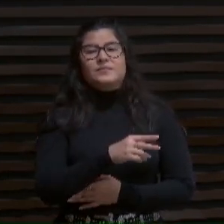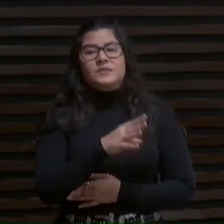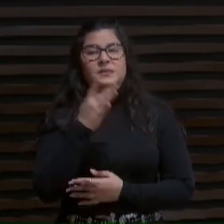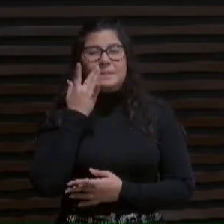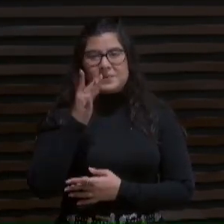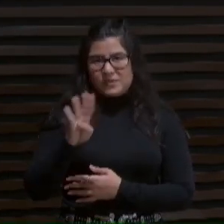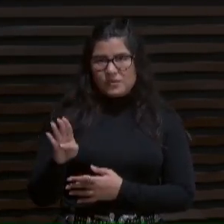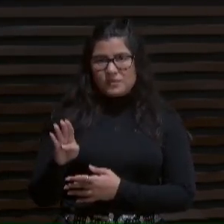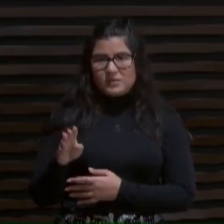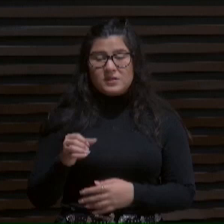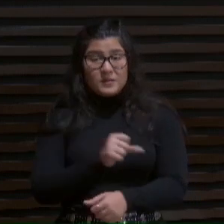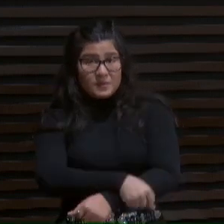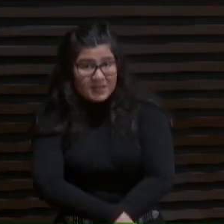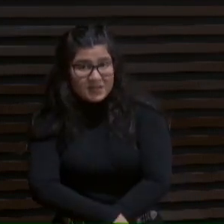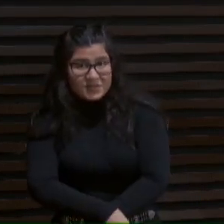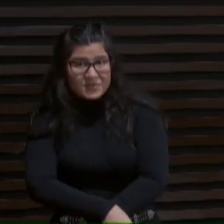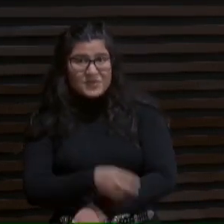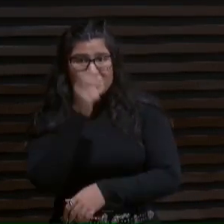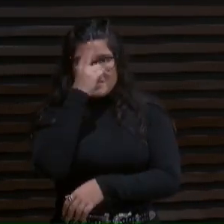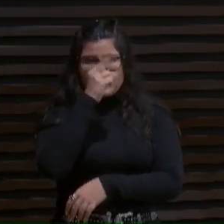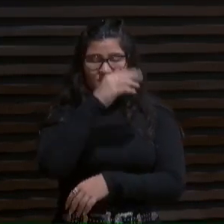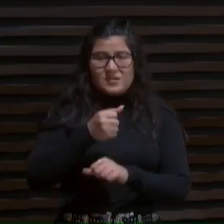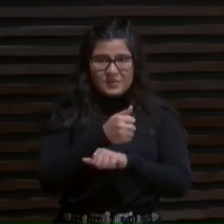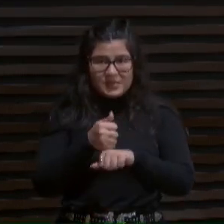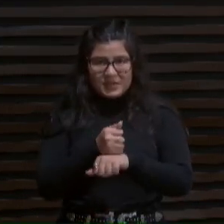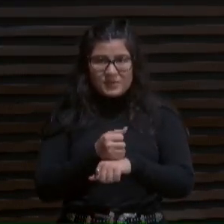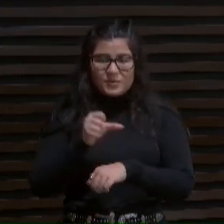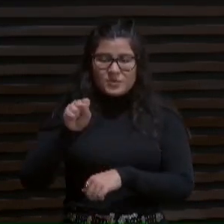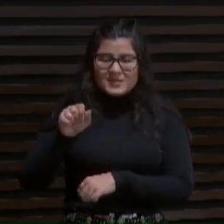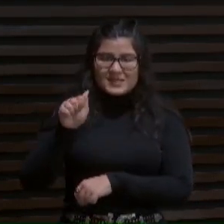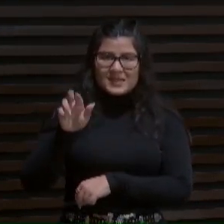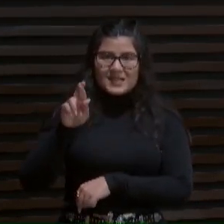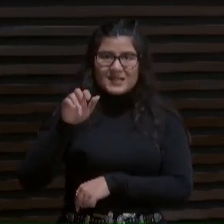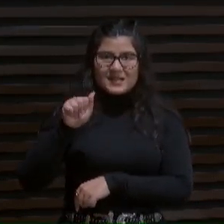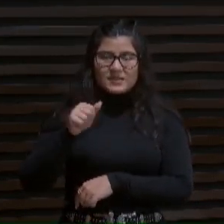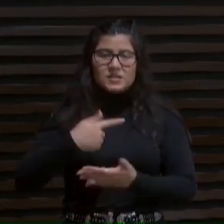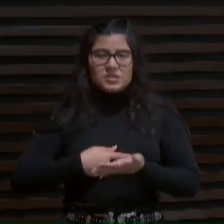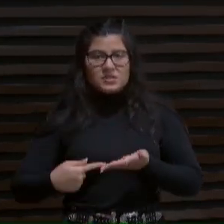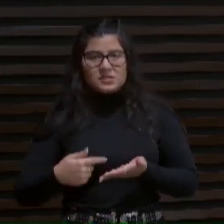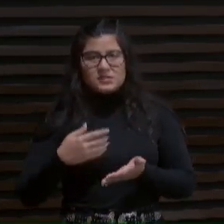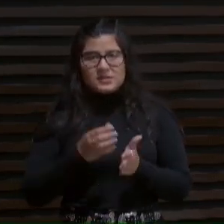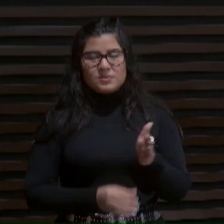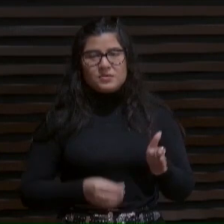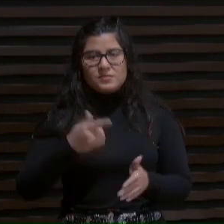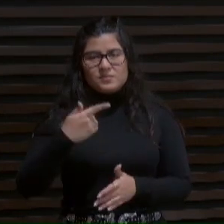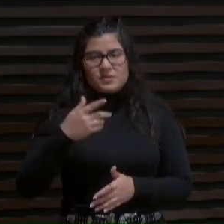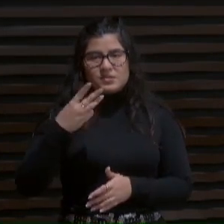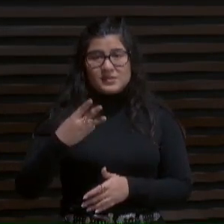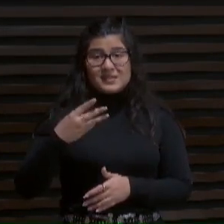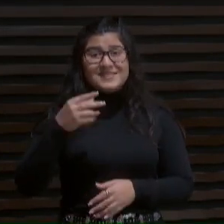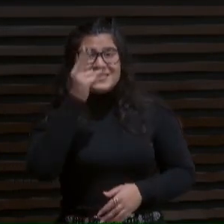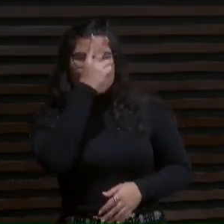no exílio, sobre a história de Abraão e Sara, que é a Gênesis 23, que nós leremos hoje aqui, e eles são lembrados